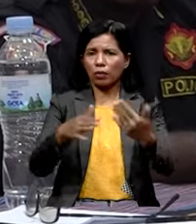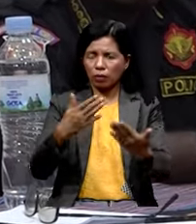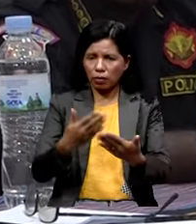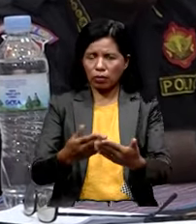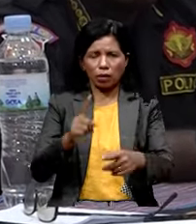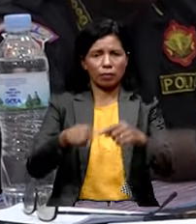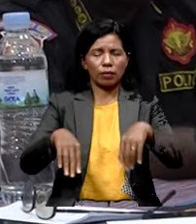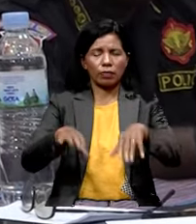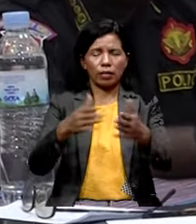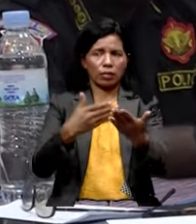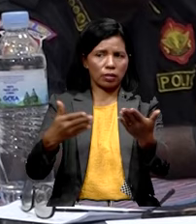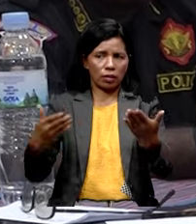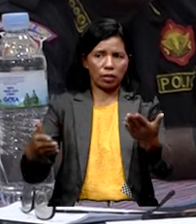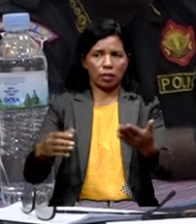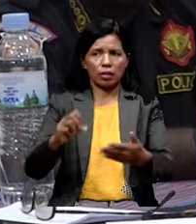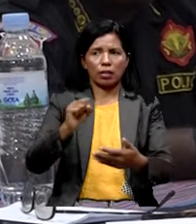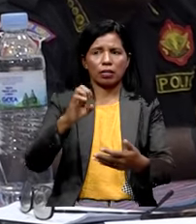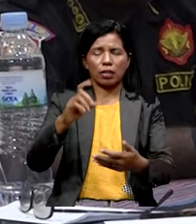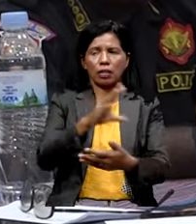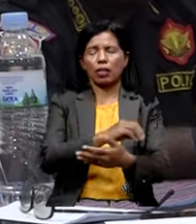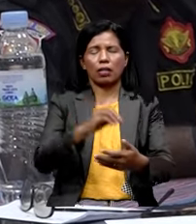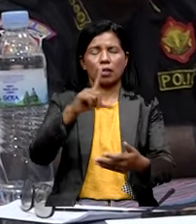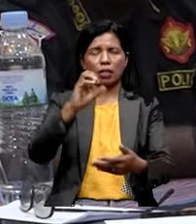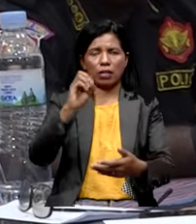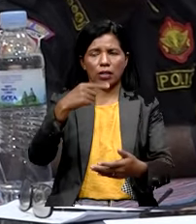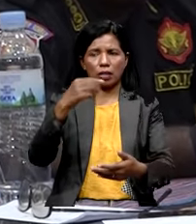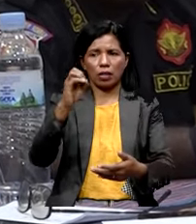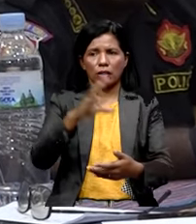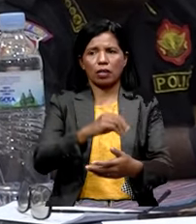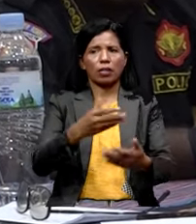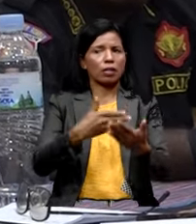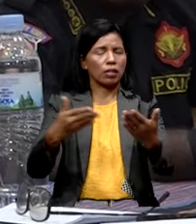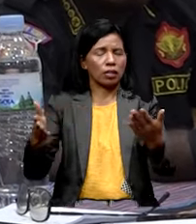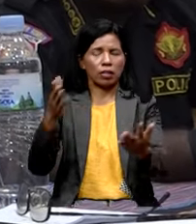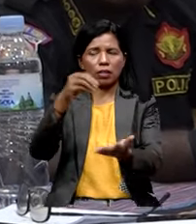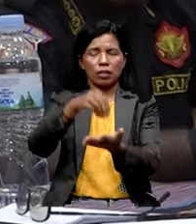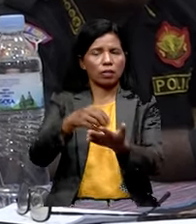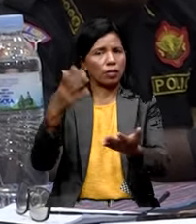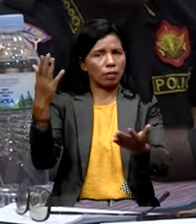barro, passar sengol, largo, nessa sangue do tal renová,